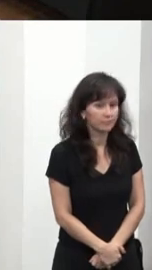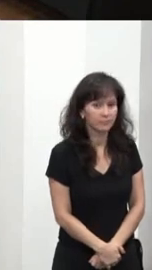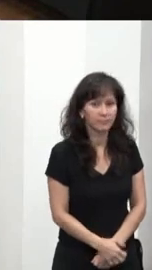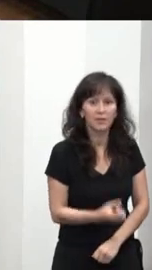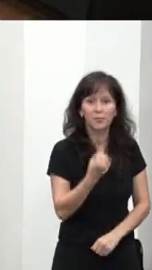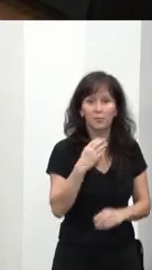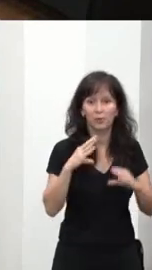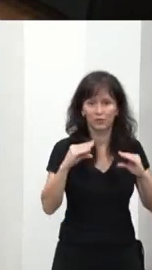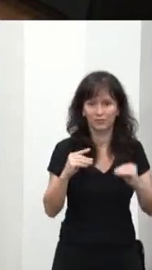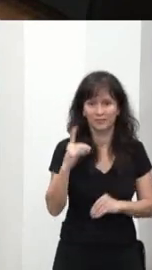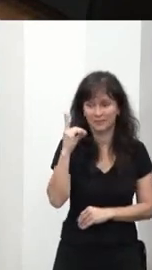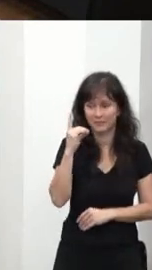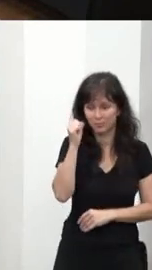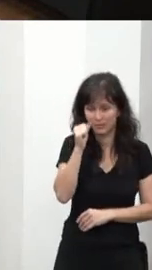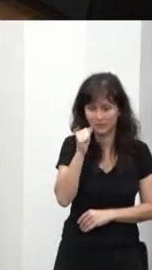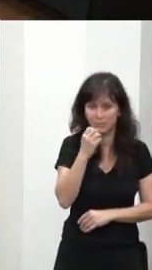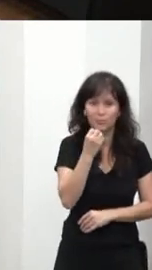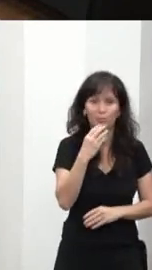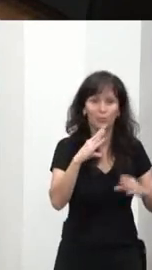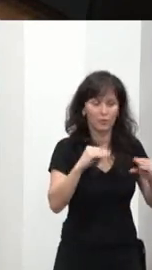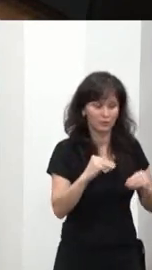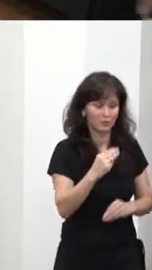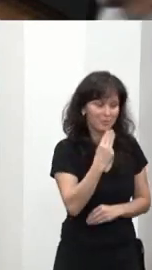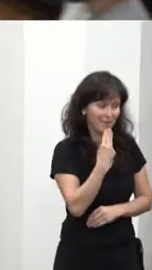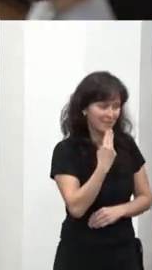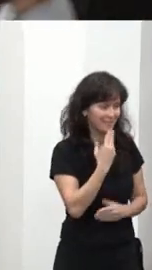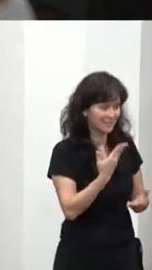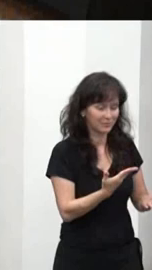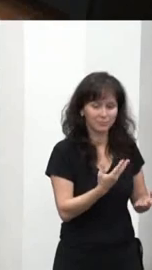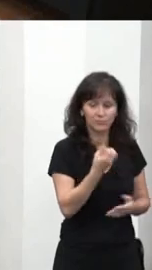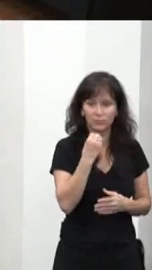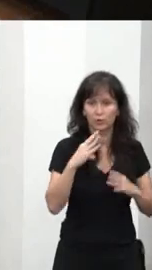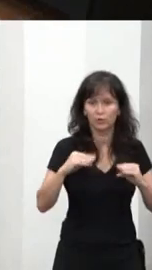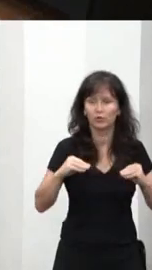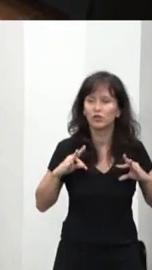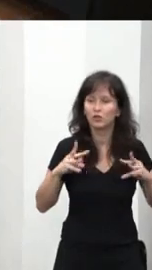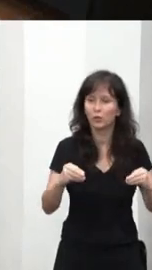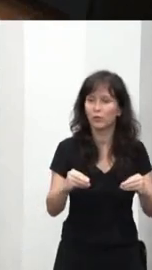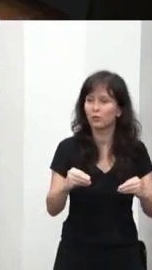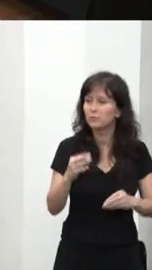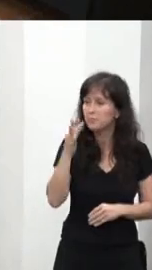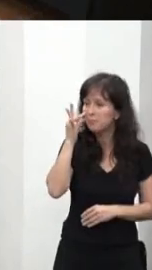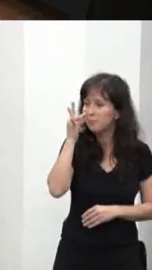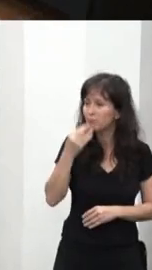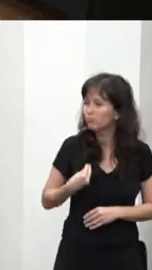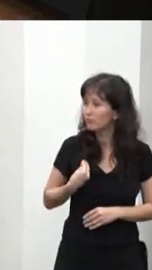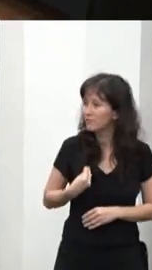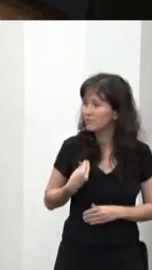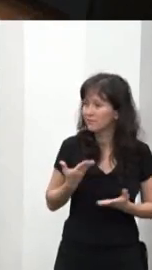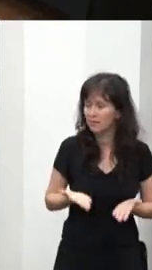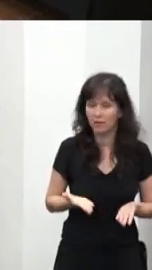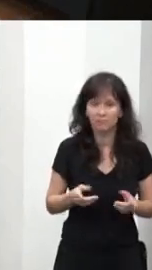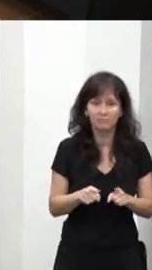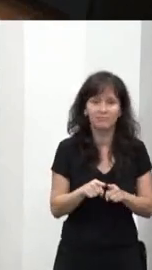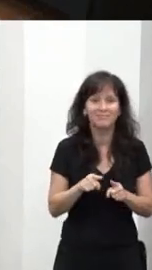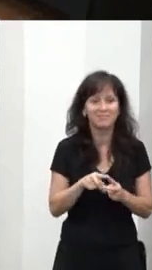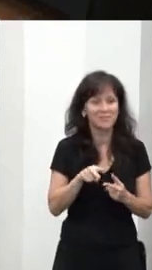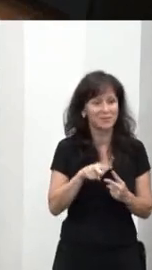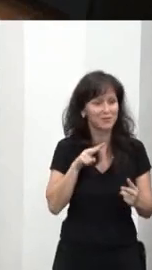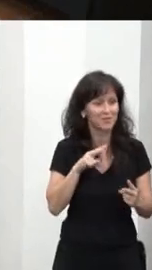Boa noite Marquito Boa noite a todos os presentes que nos acompanham aqui e também online